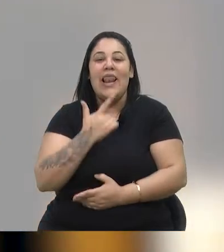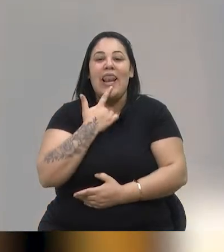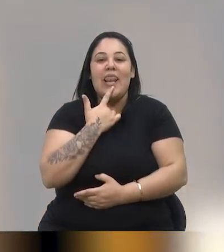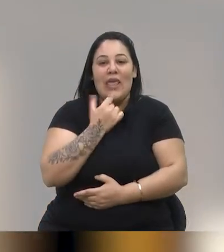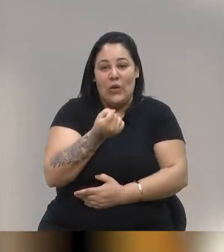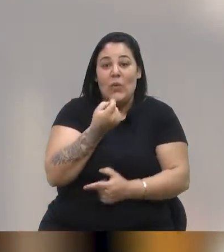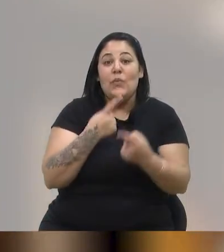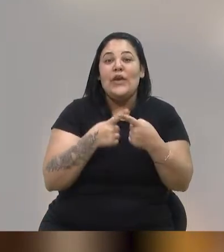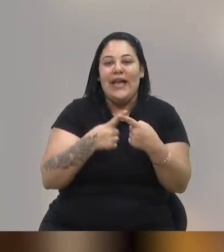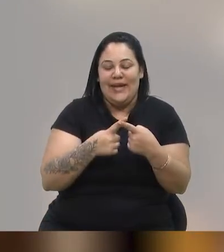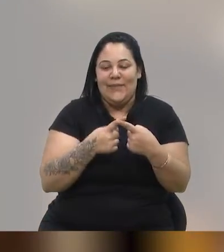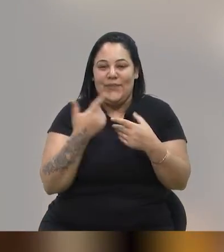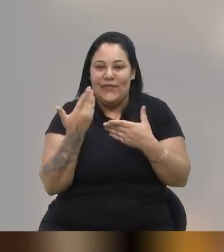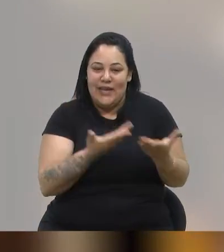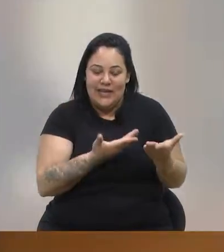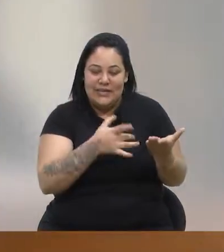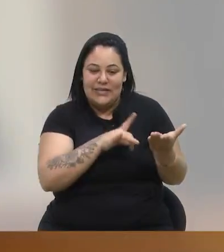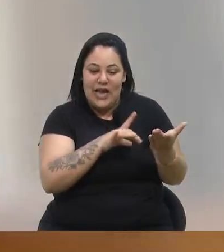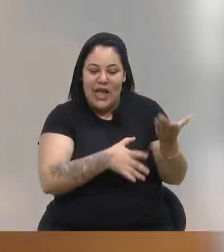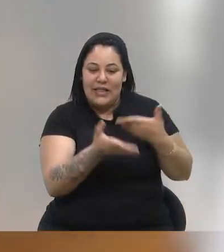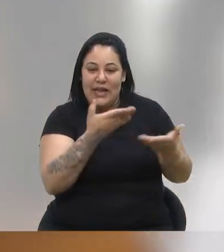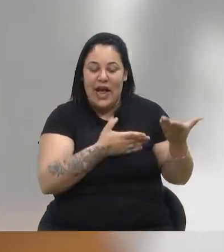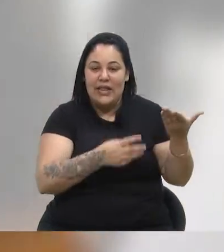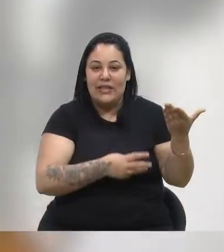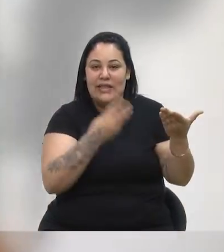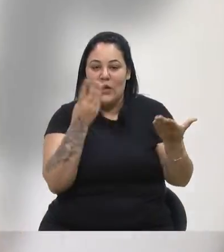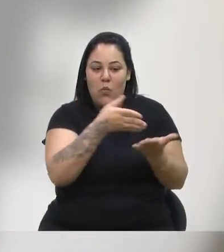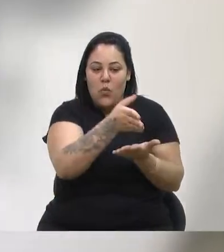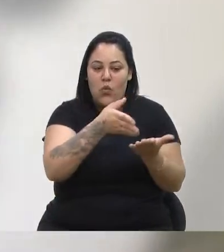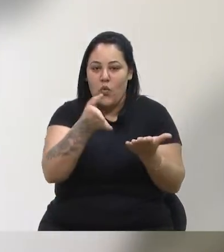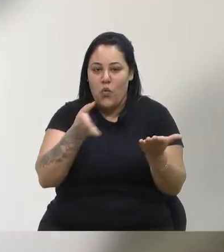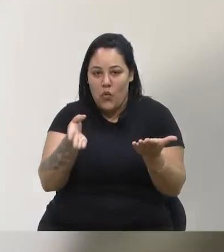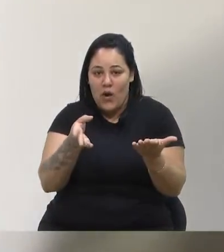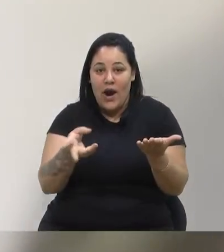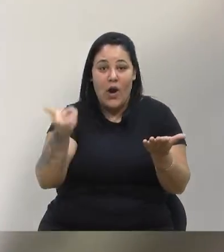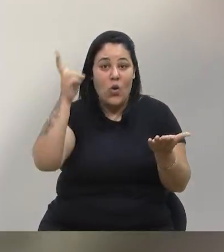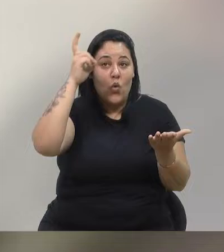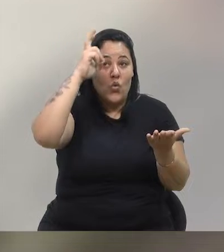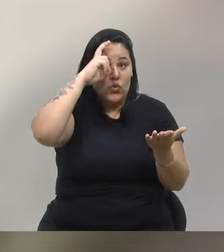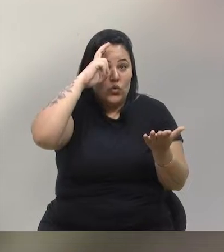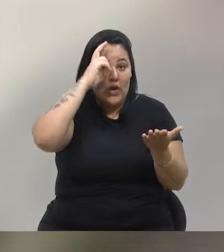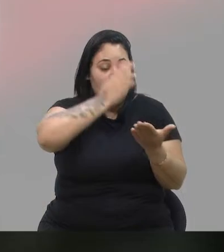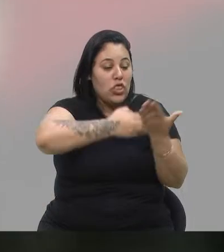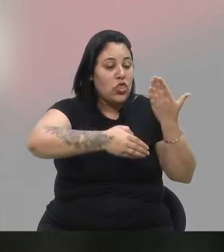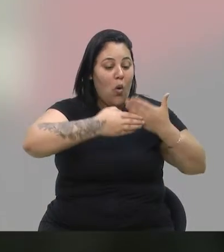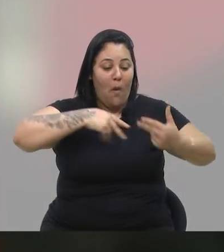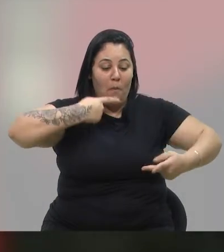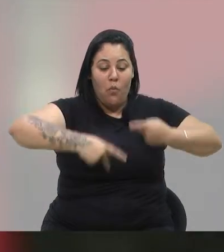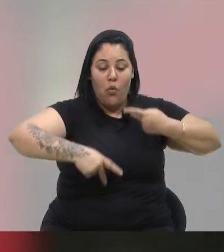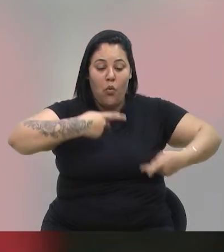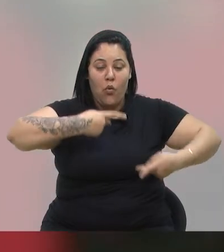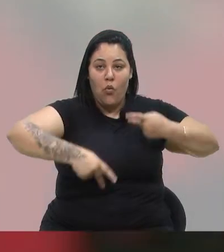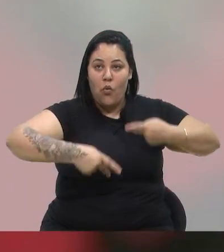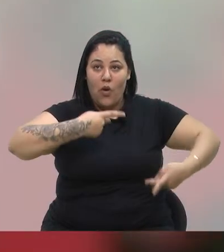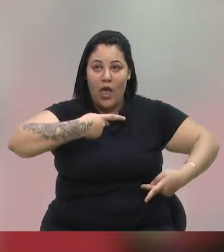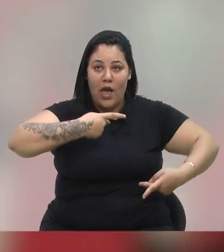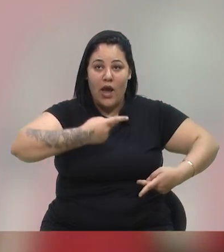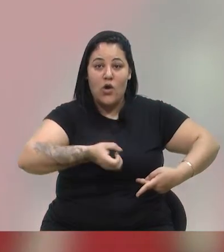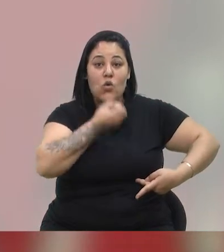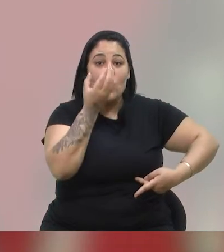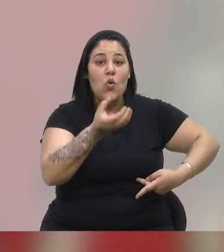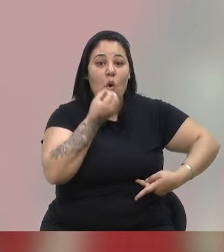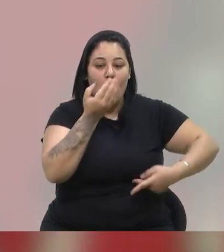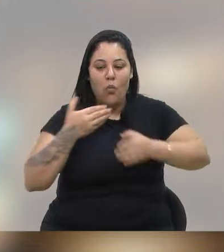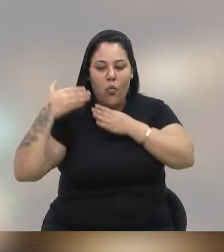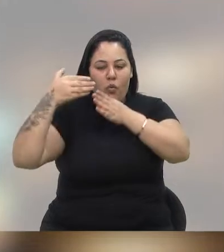E por quê? Porque essa série, ela trata de 3 grandes eixos, que é cultura, toda a personalidade dos podcasts de